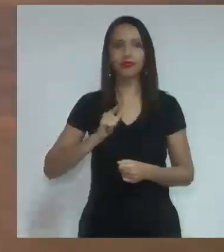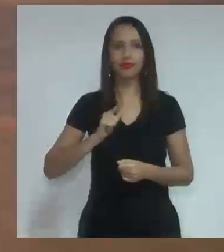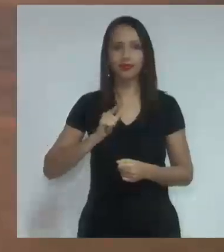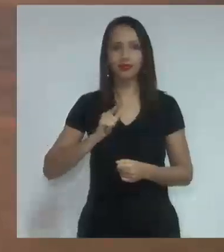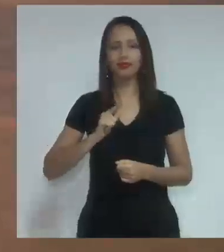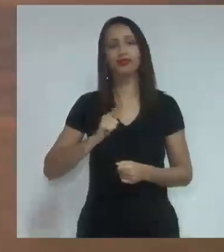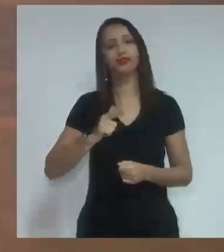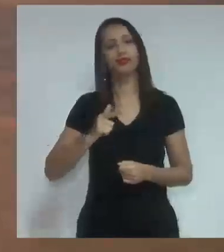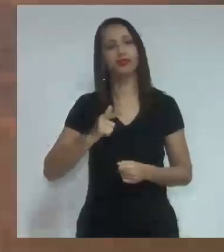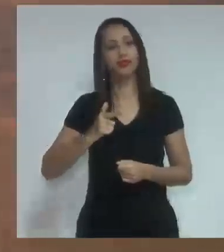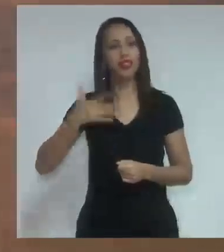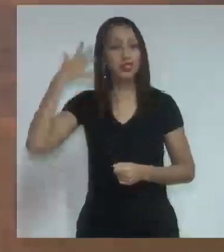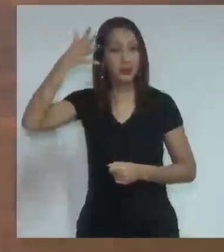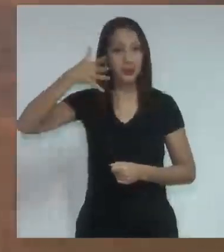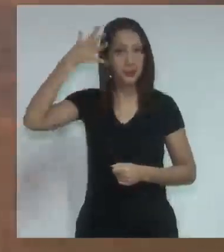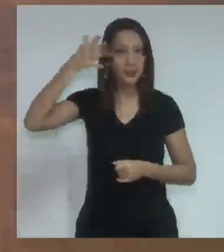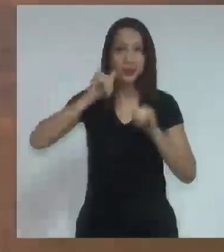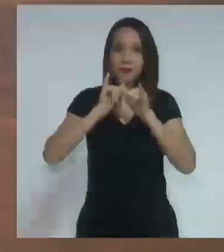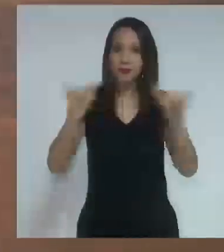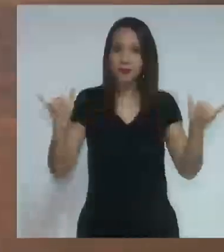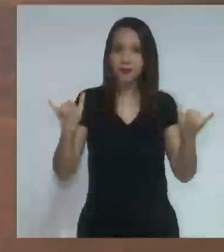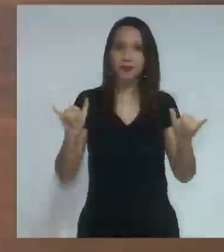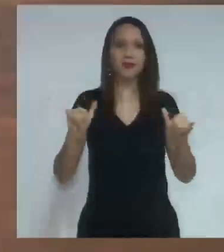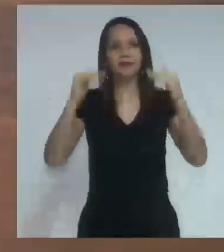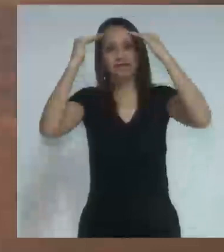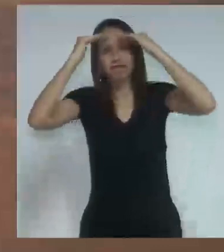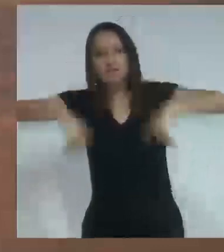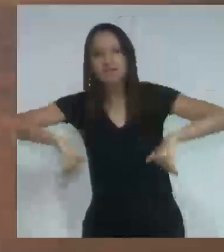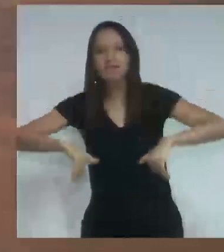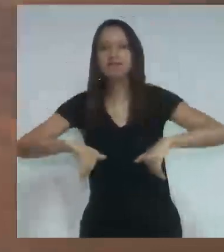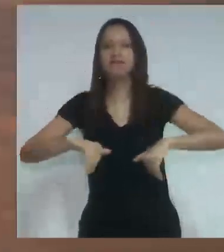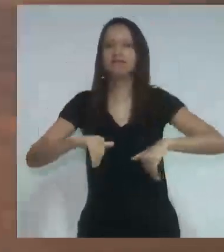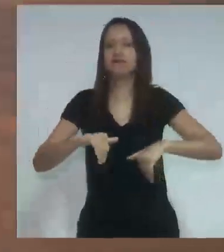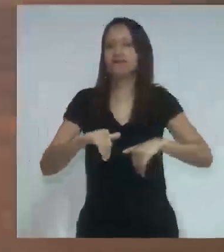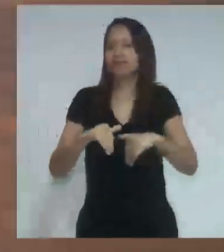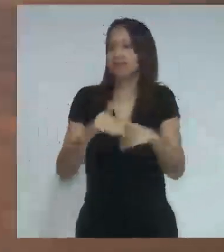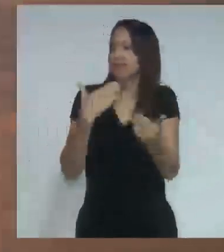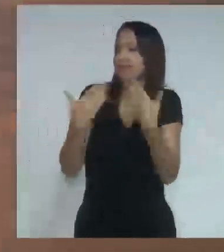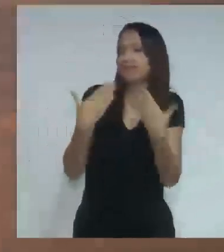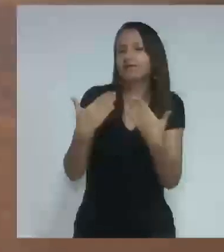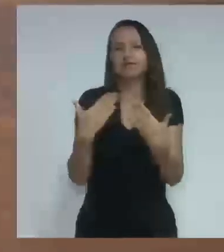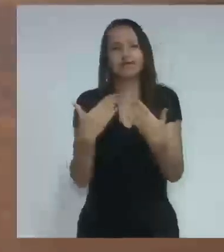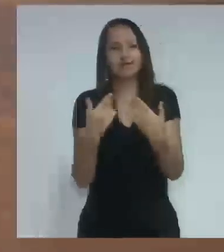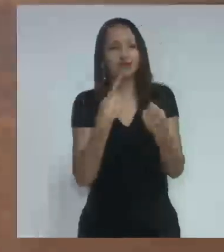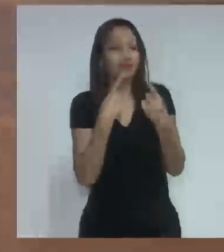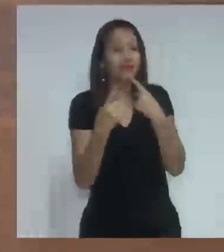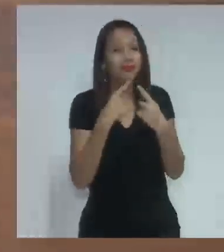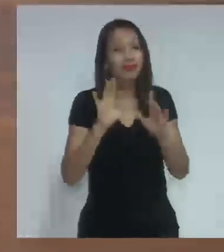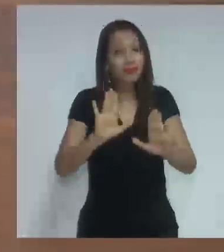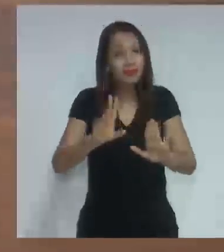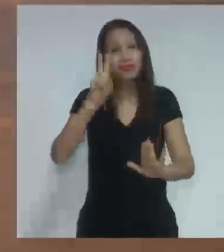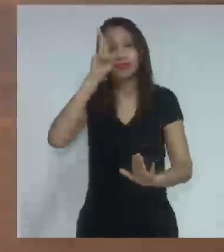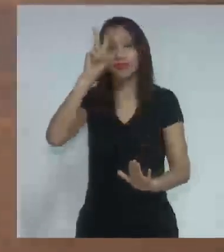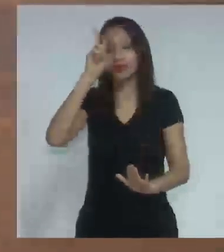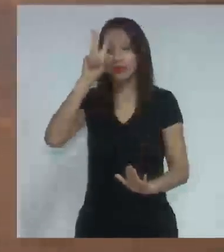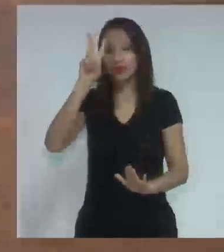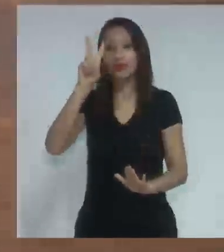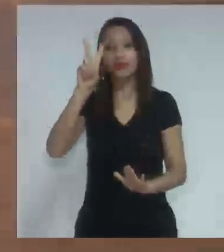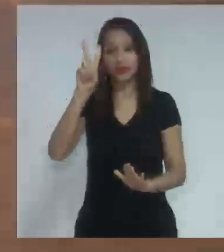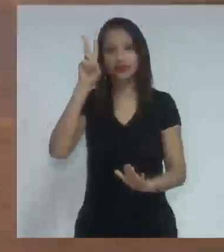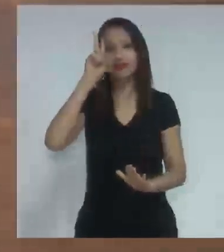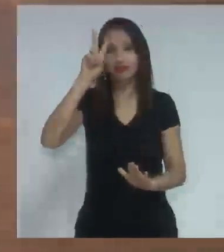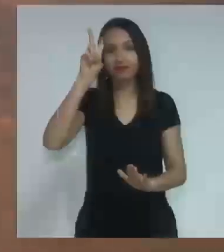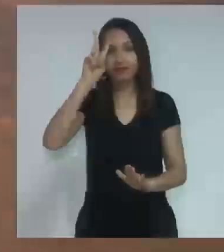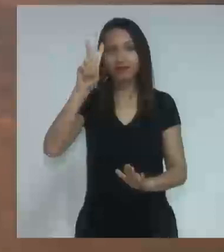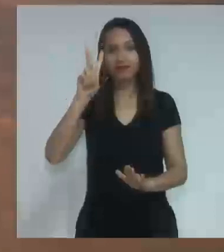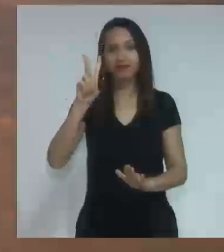uma fala dizendo que eu não respeitava, que eu não conversava, que eu não falava com as pessoas. Mas lembrando, e